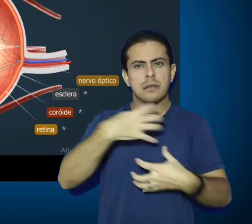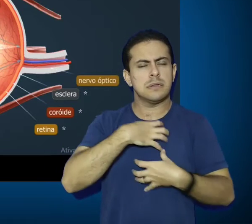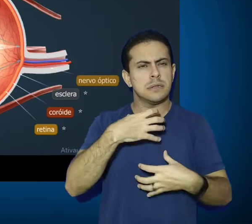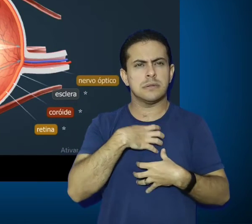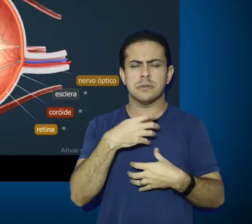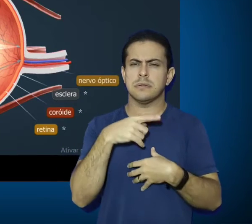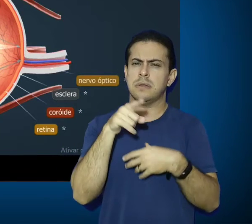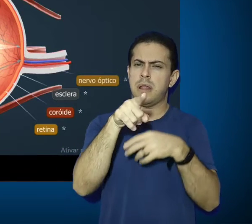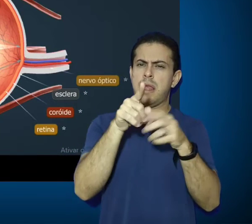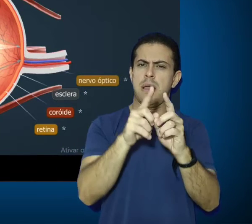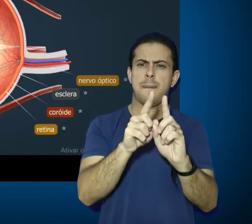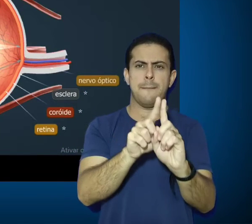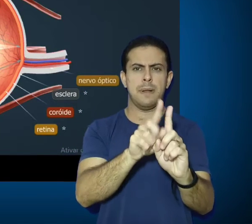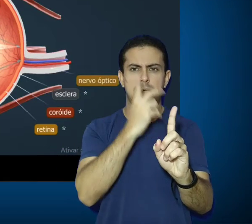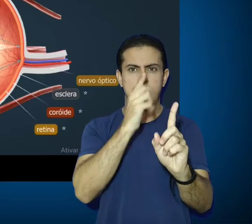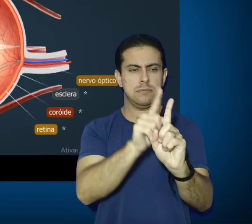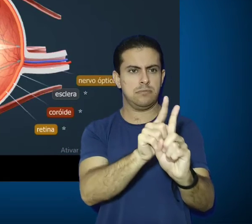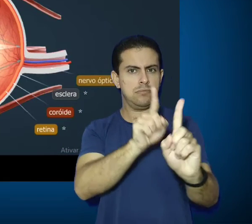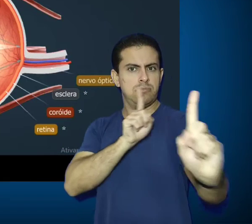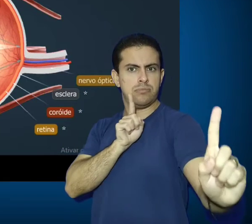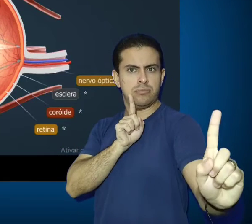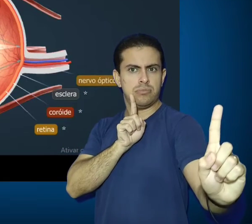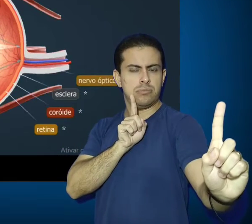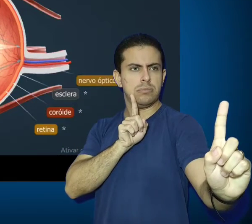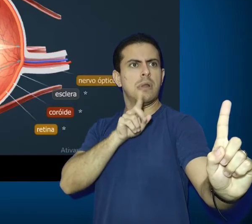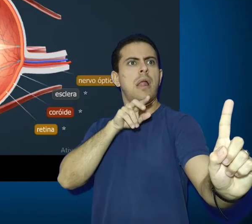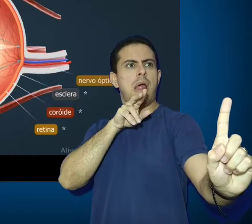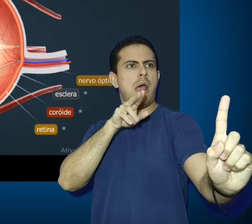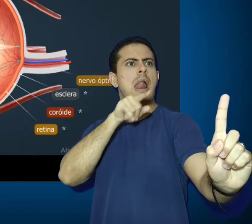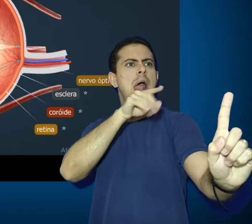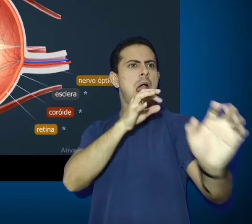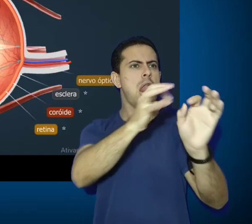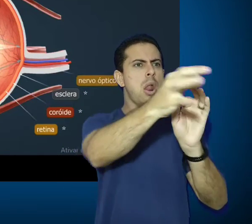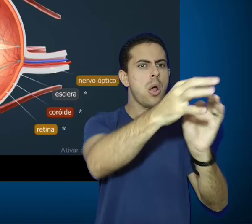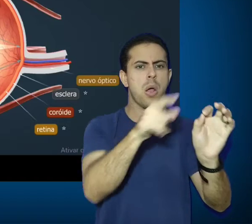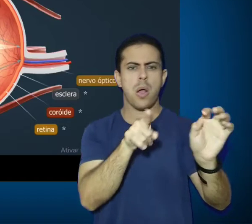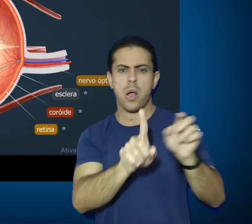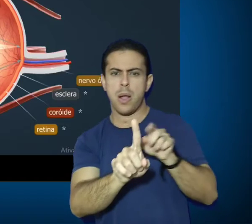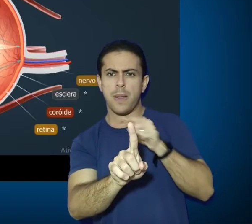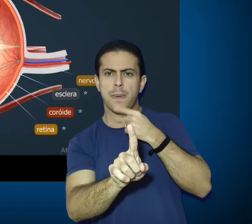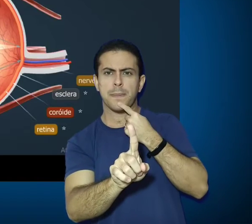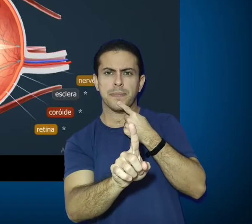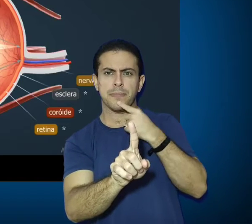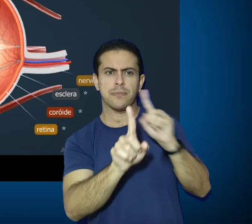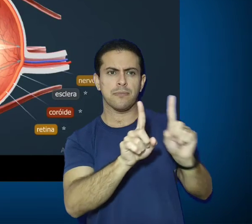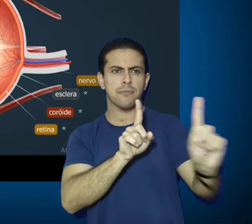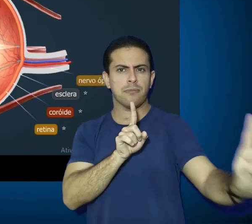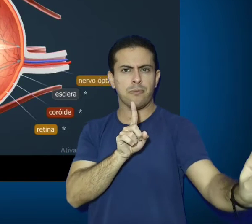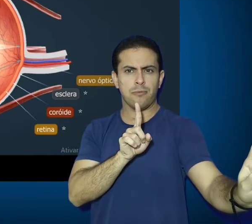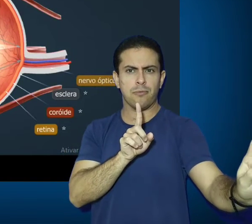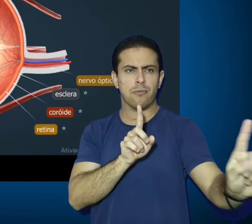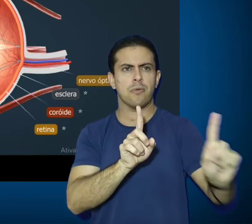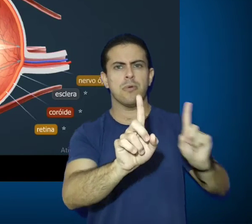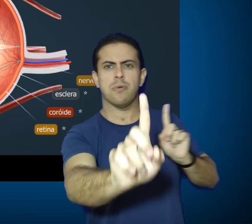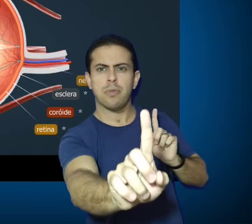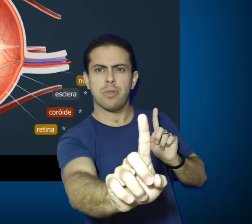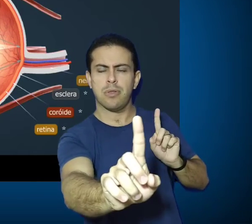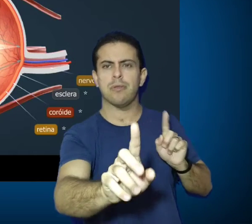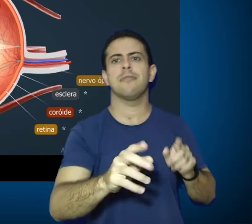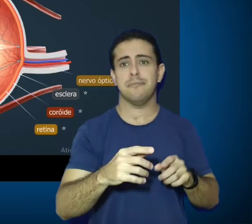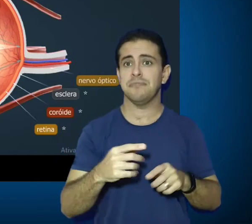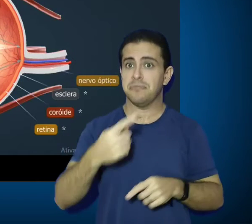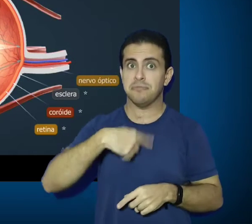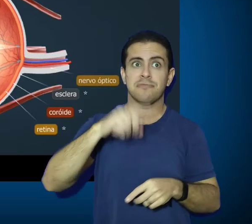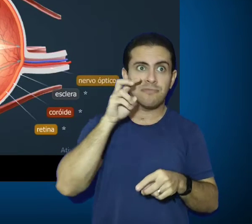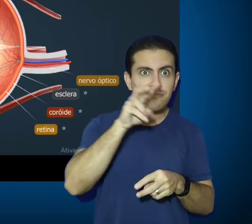profundidade. Quem está mais à frente, quem está mais atrás. Coisa que certos animais eles não têm essa capacidade. Mas há